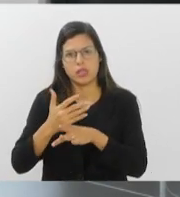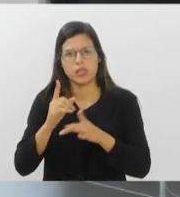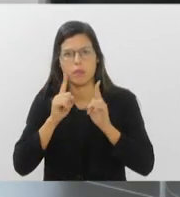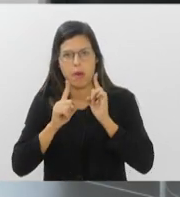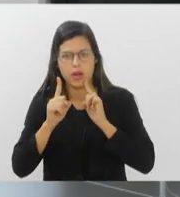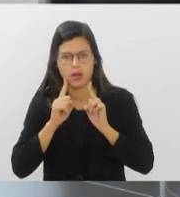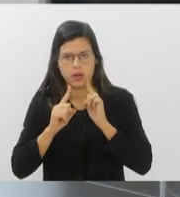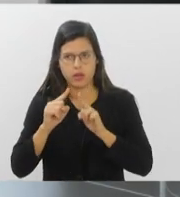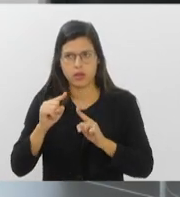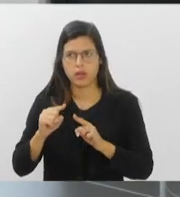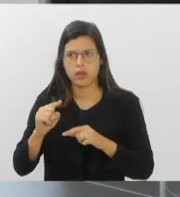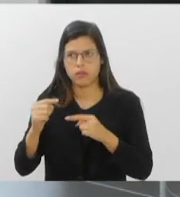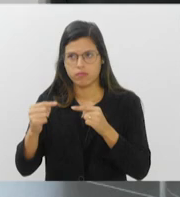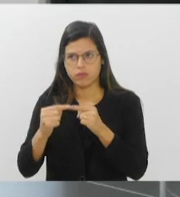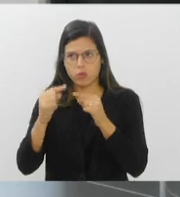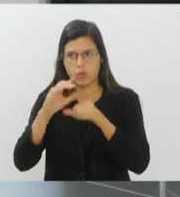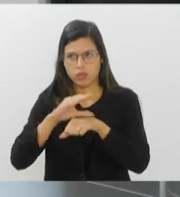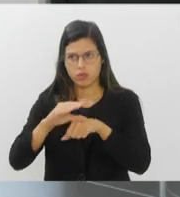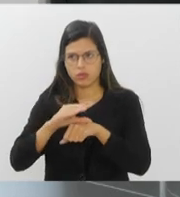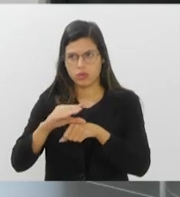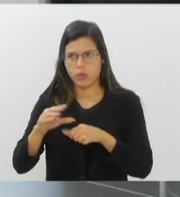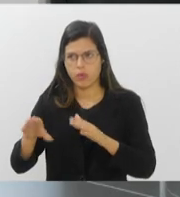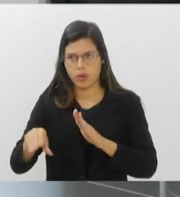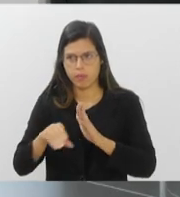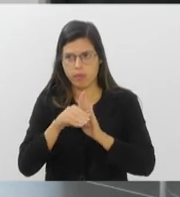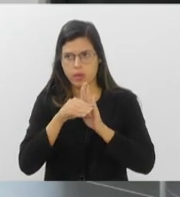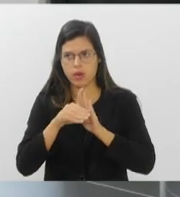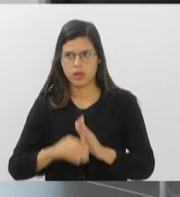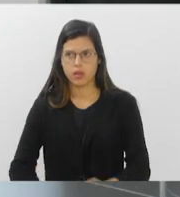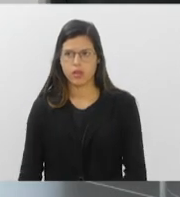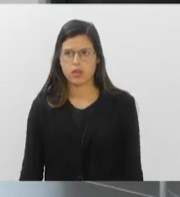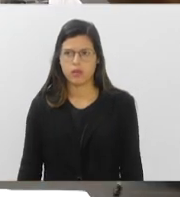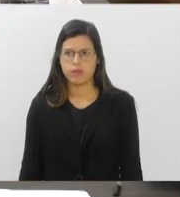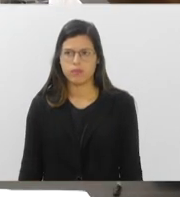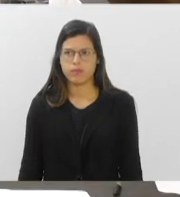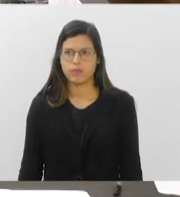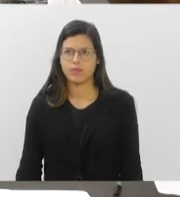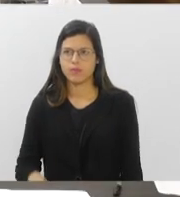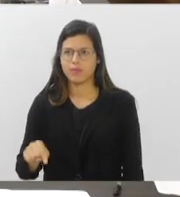Parecer é pela constitucionalidade com emendas. Em discussão. A praça também tem espírito.